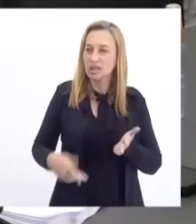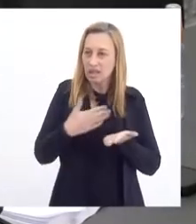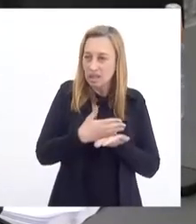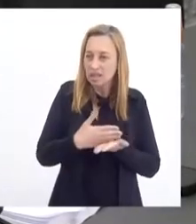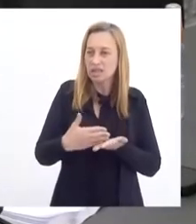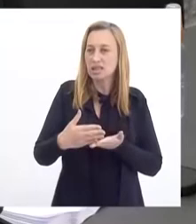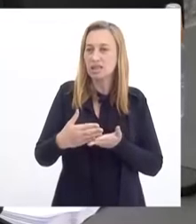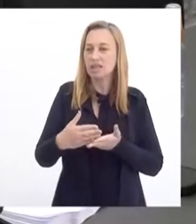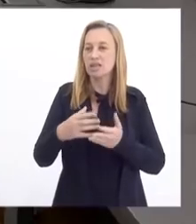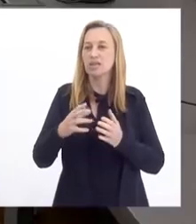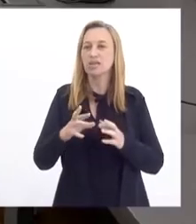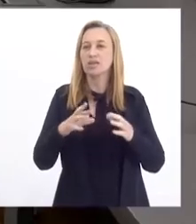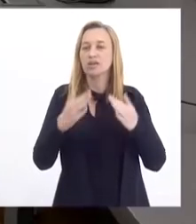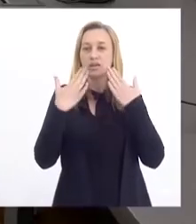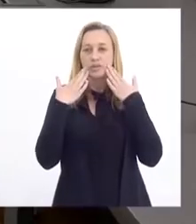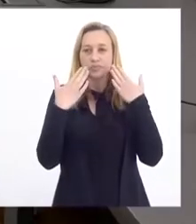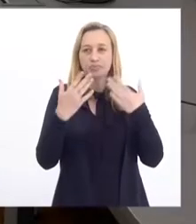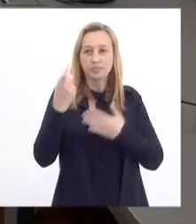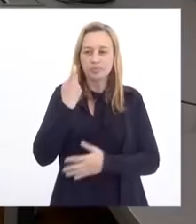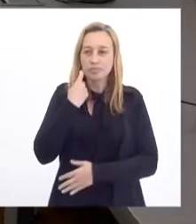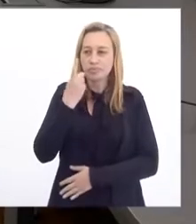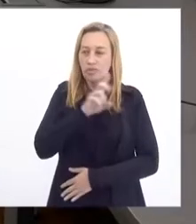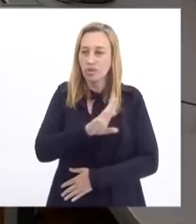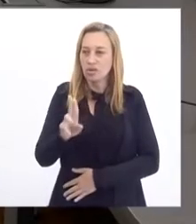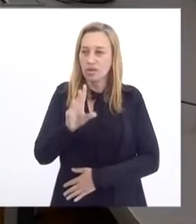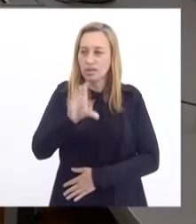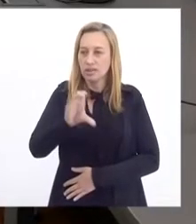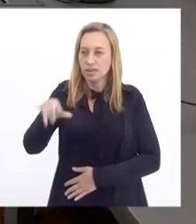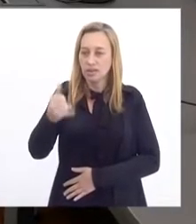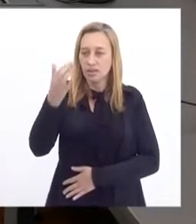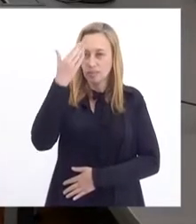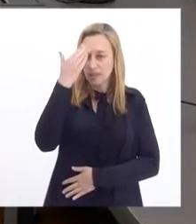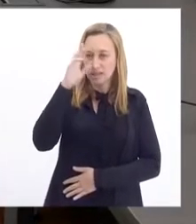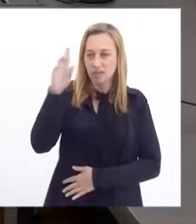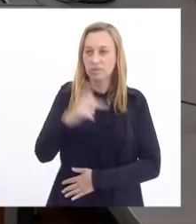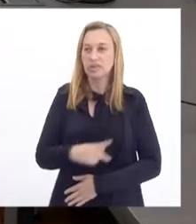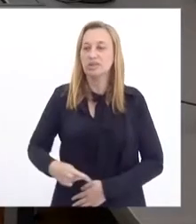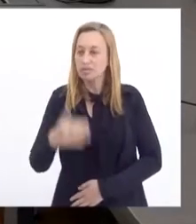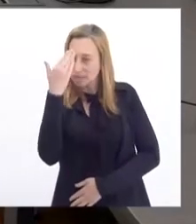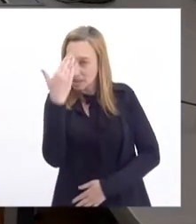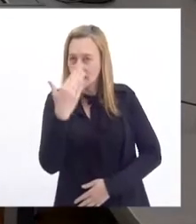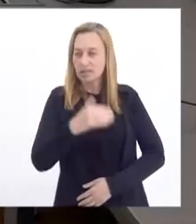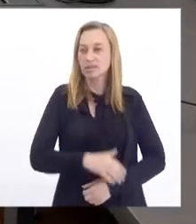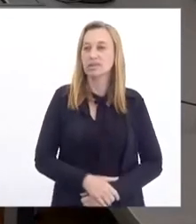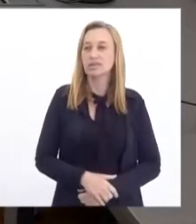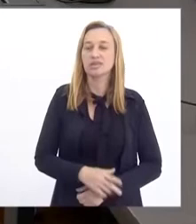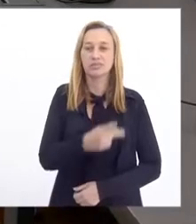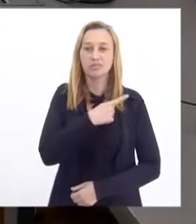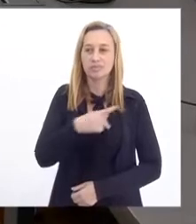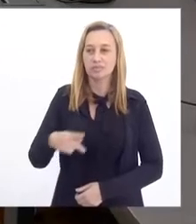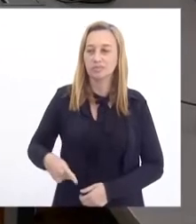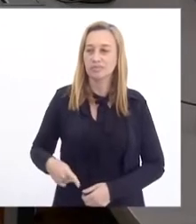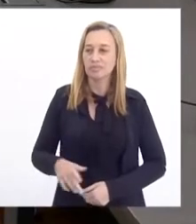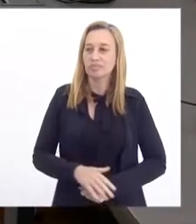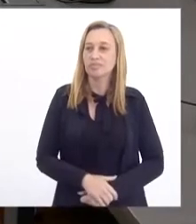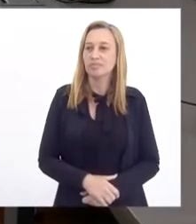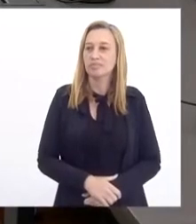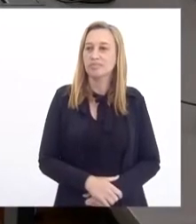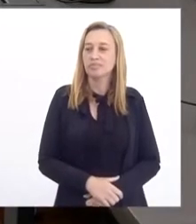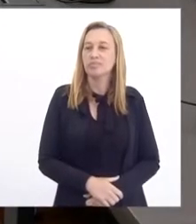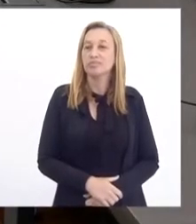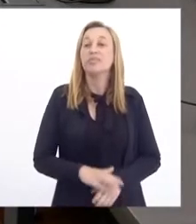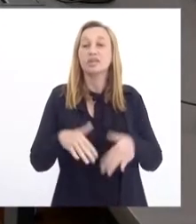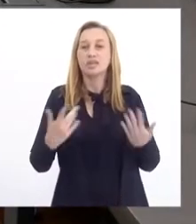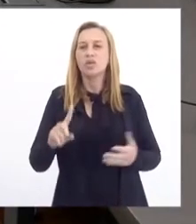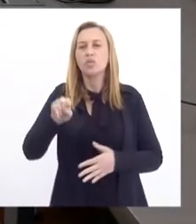audiência pública na sexta-feira, em nome da CCJ. Prazer, presidente. Ok, obrigado, presidenta.